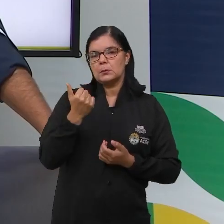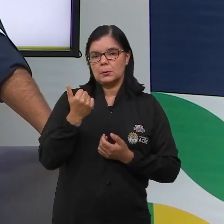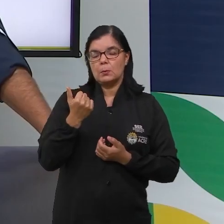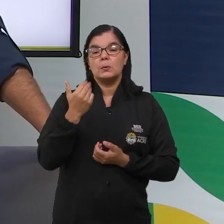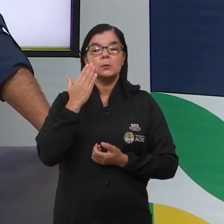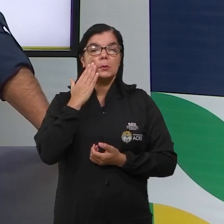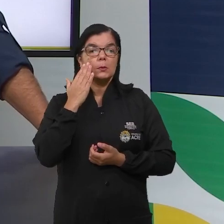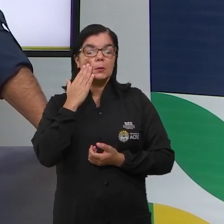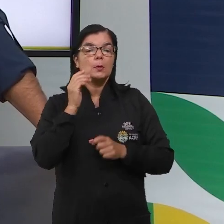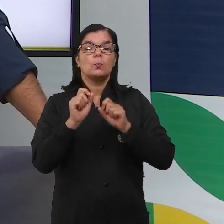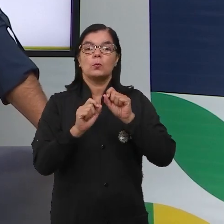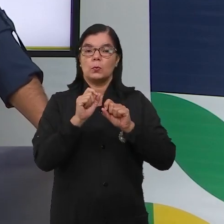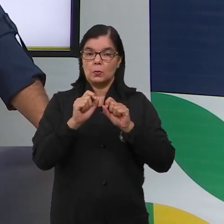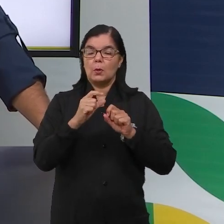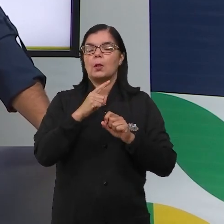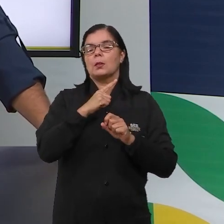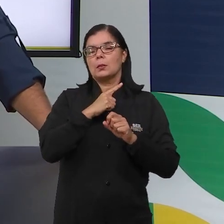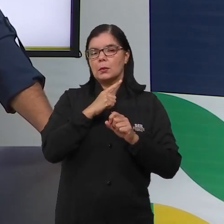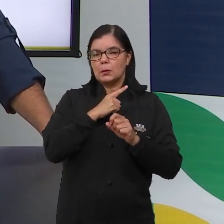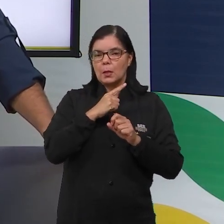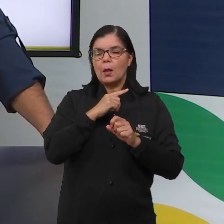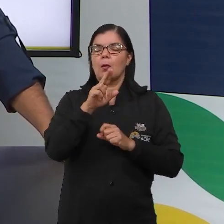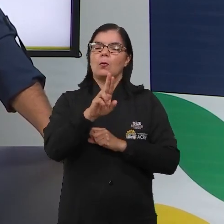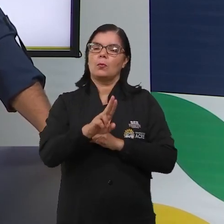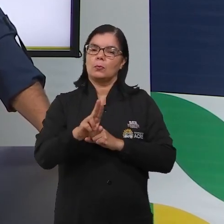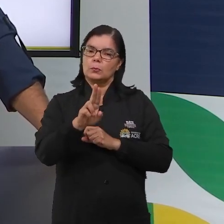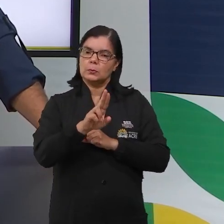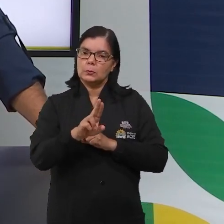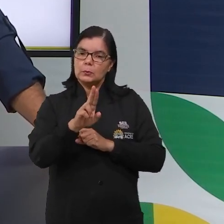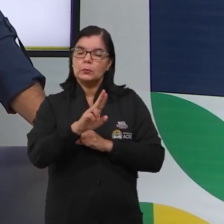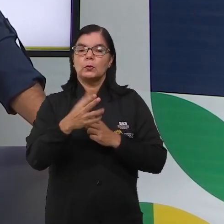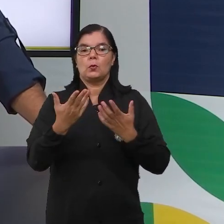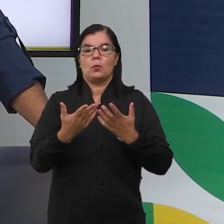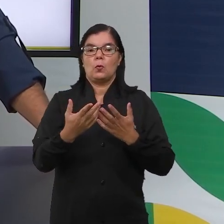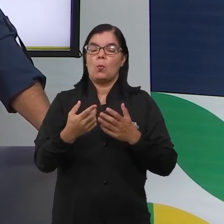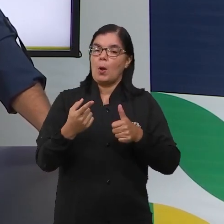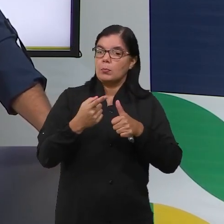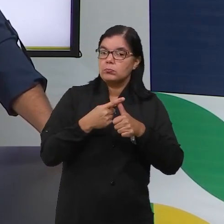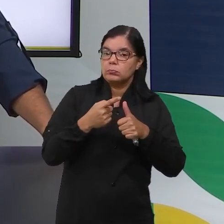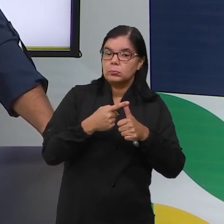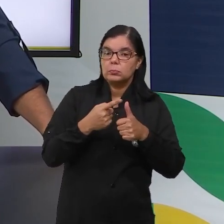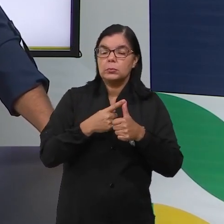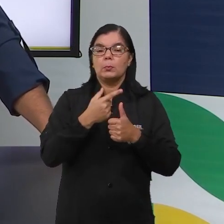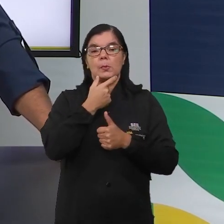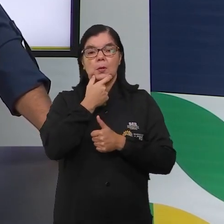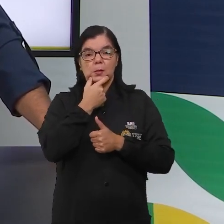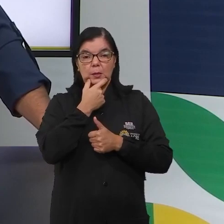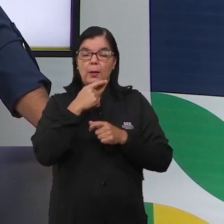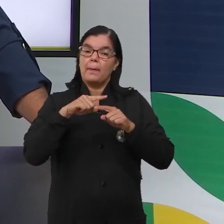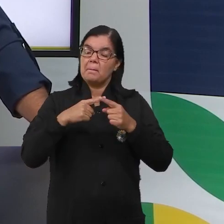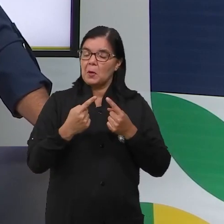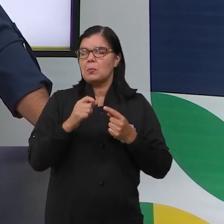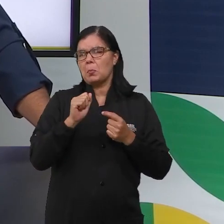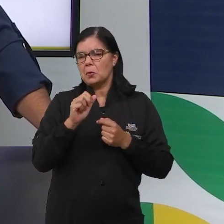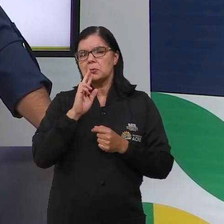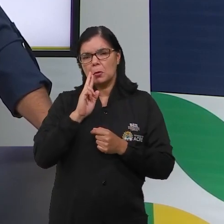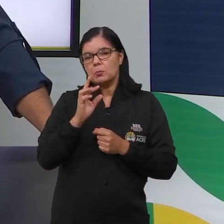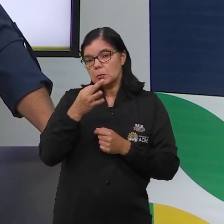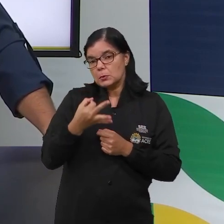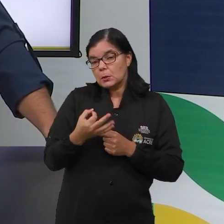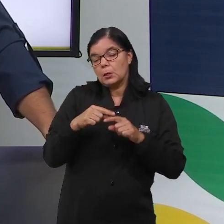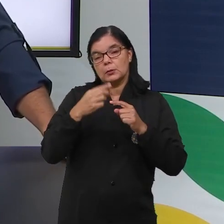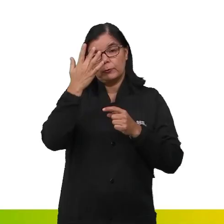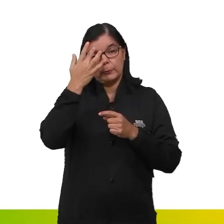e entendemos que tem esse aceno de ela ser utilizada como padrão, tem essa concepção internacional. Pode ser nosso gabarito? Pode ser